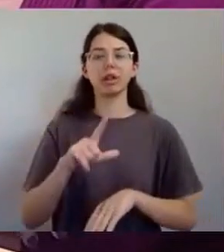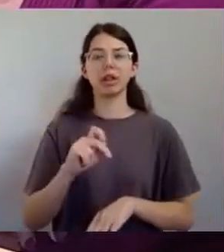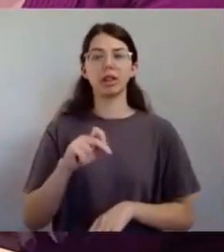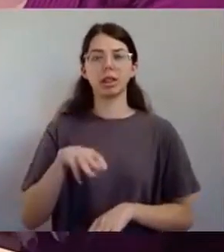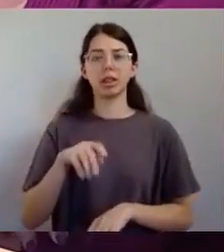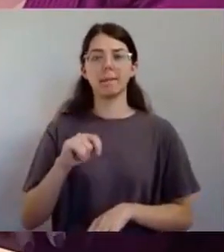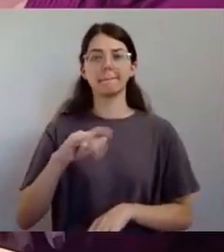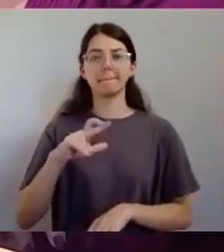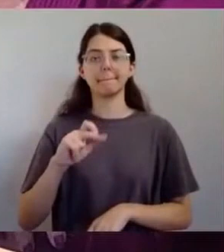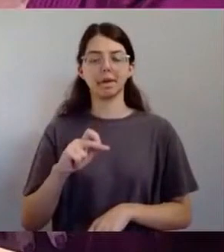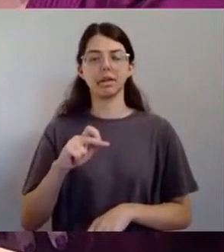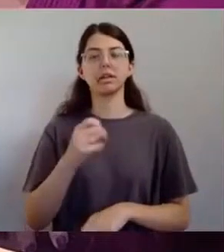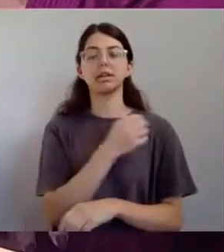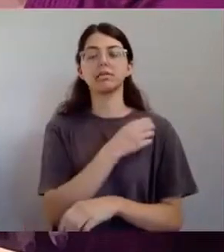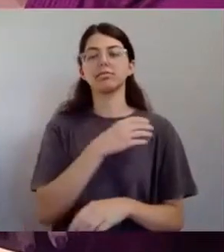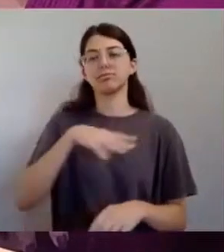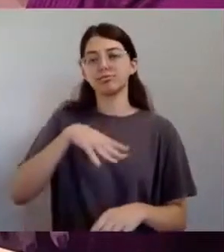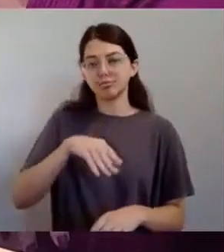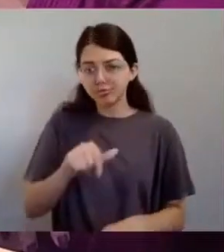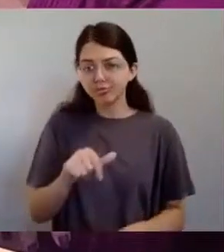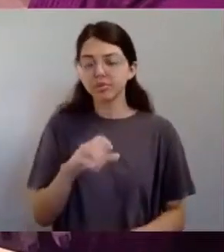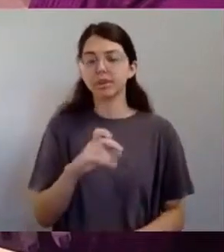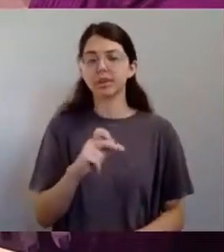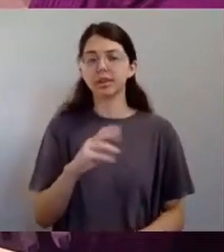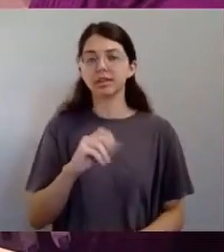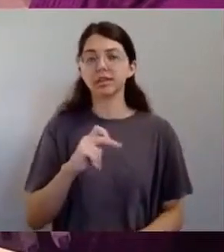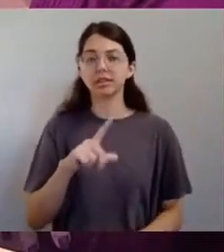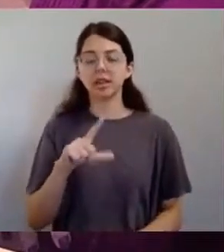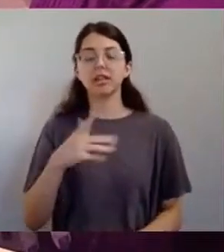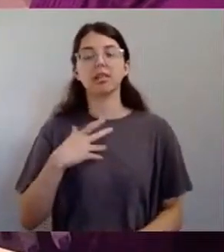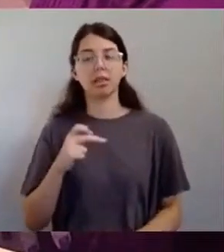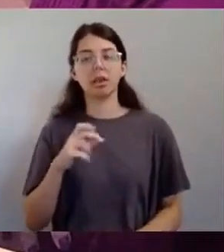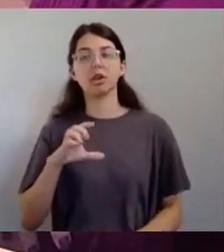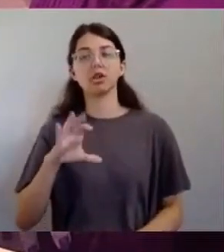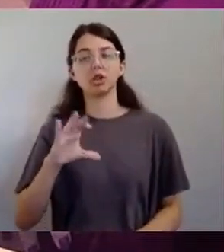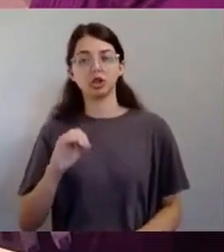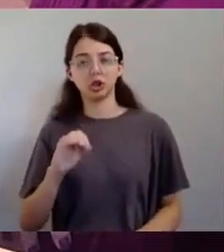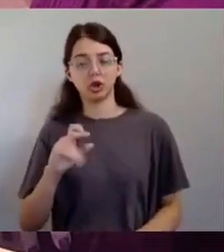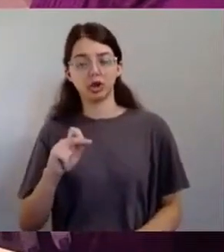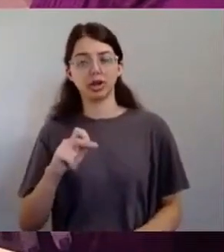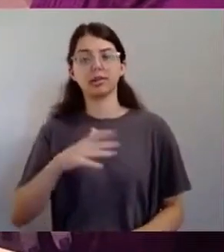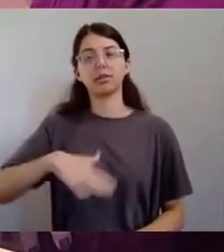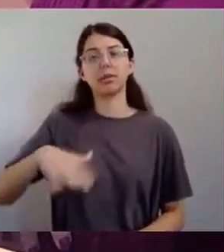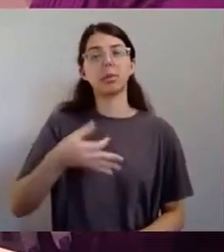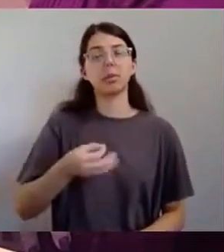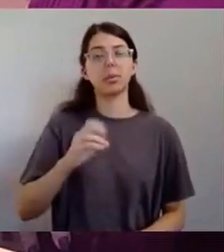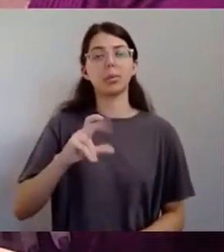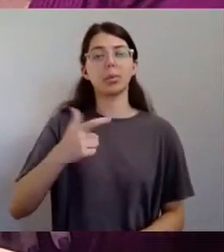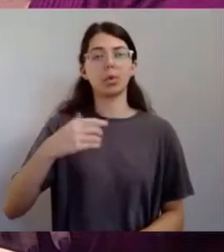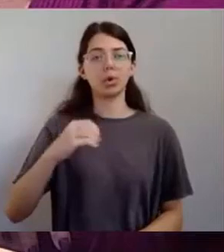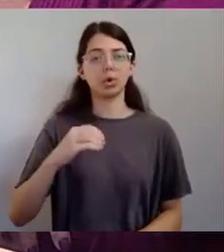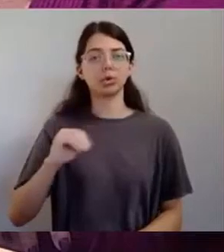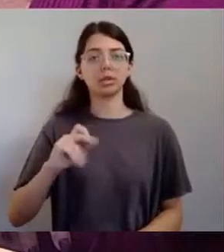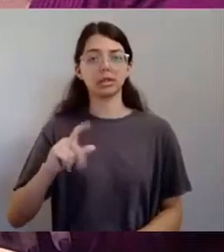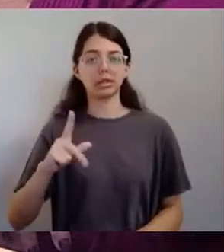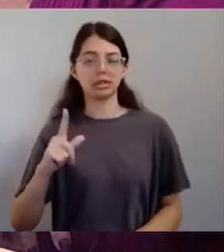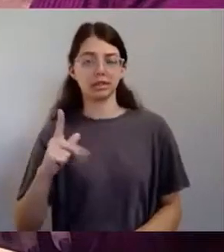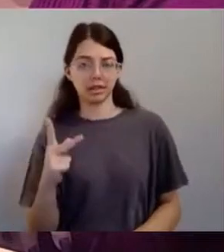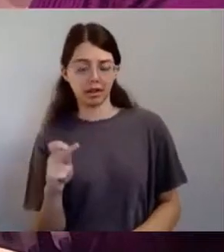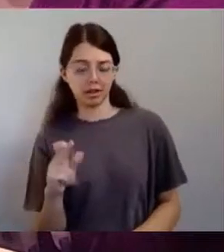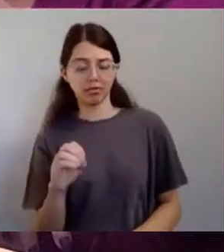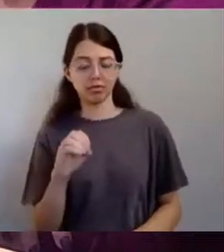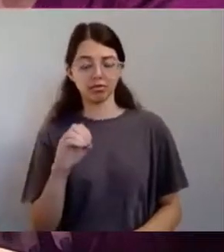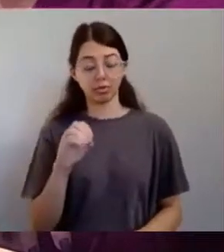das Chocas, em Porto Salvo. A proposta começa por nos fazer um enquadramento histórico deste processo e das pretensões do promotor